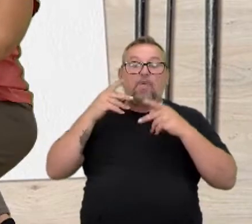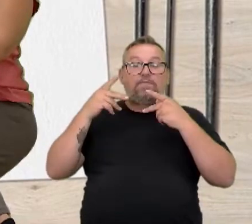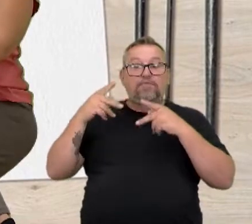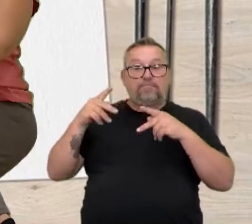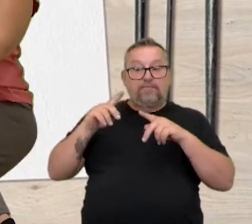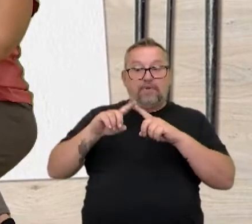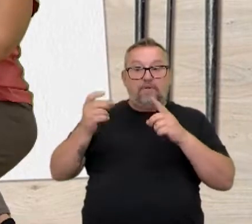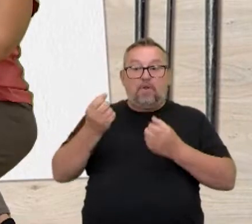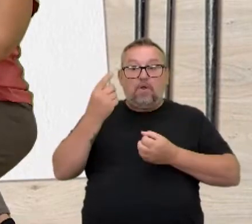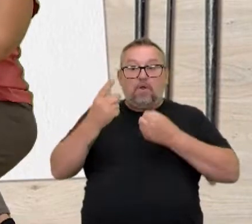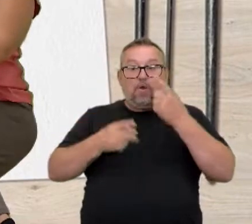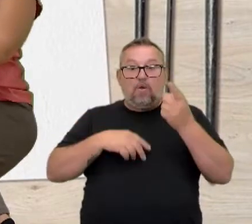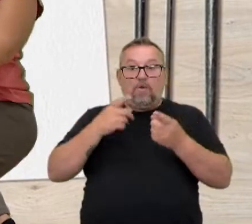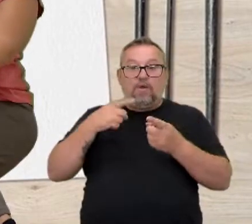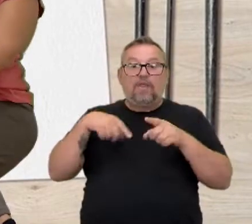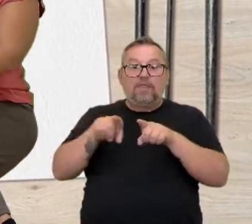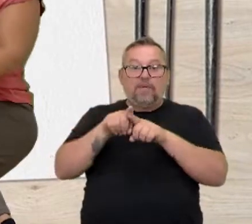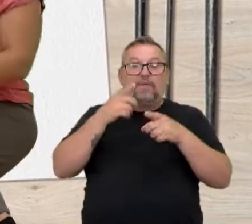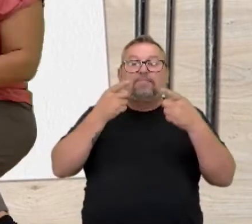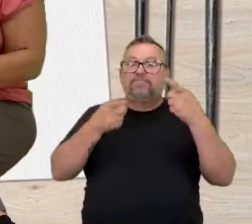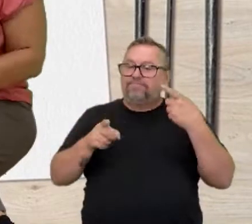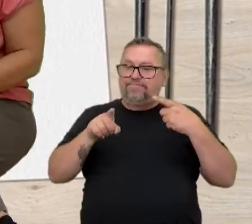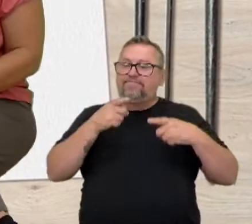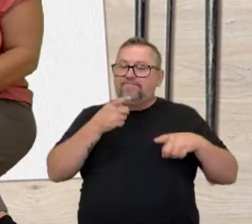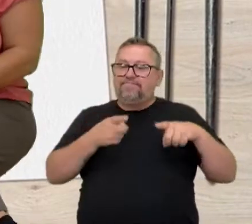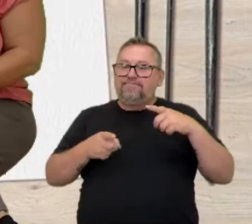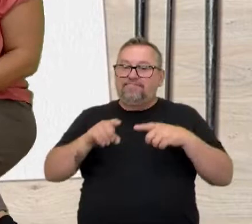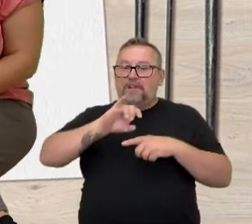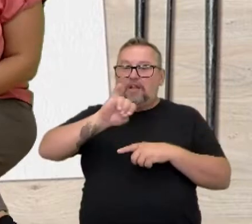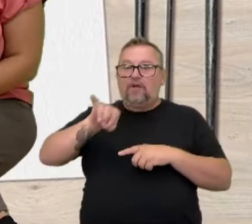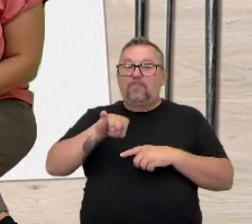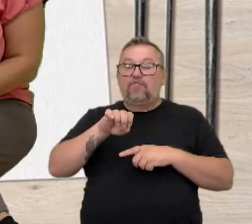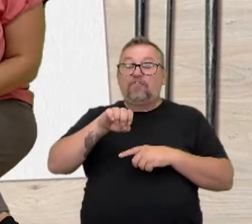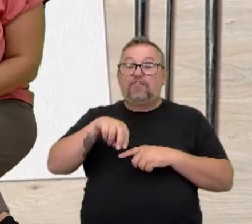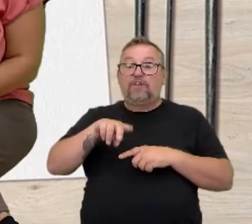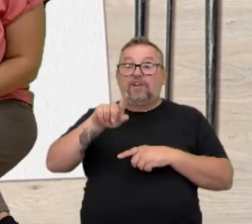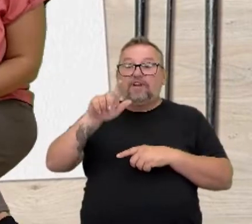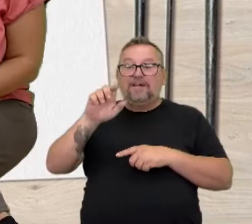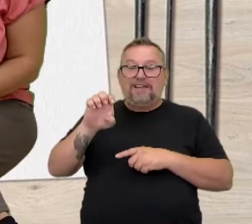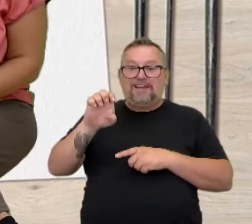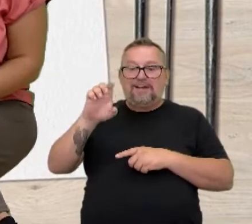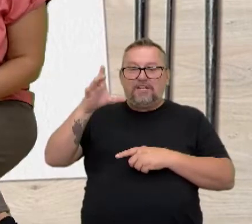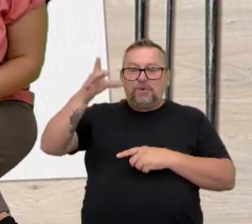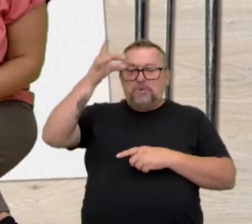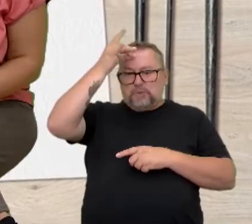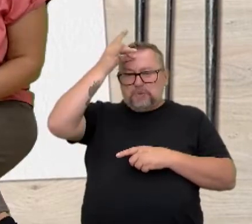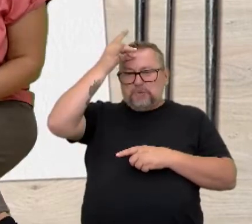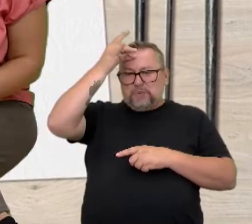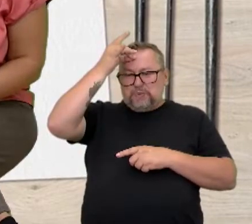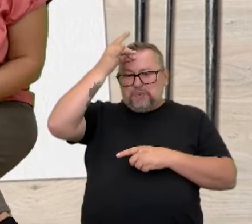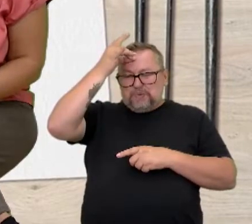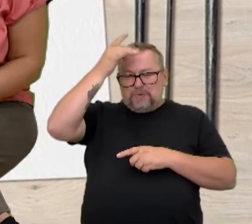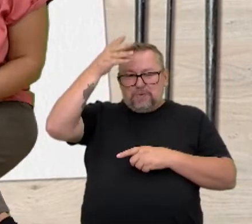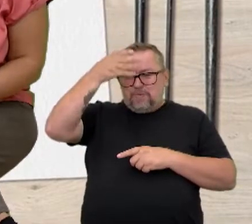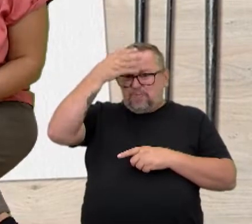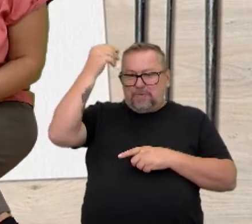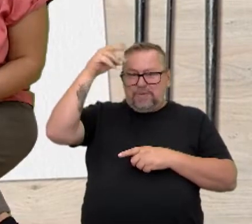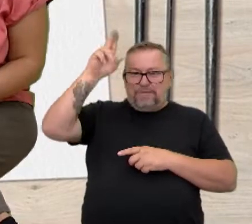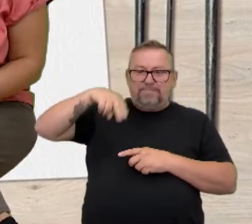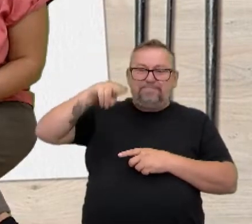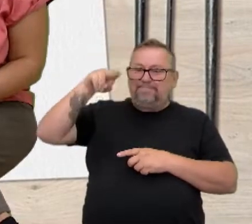algumas paródias de jingles, né? Porque os jingles, aquelas musiquinhas que não saem da cabeça da gente. Vocês vão lembrando aí algumas músicas de